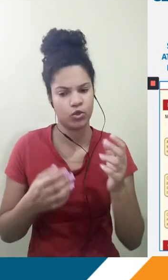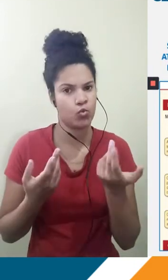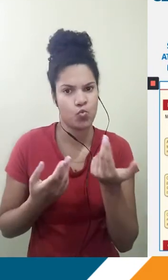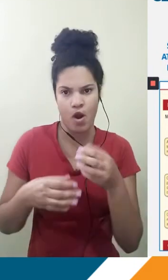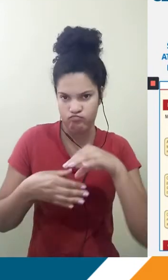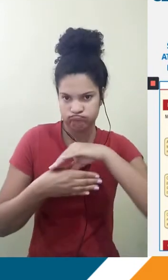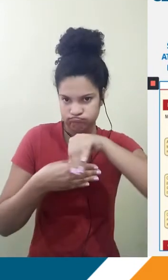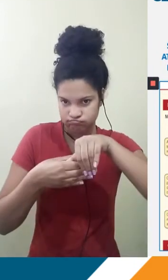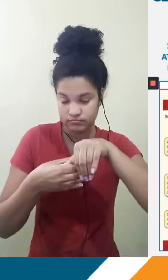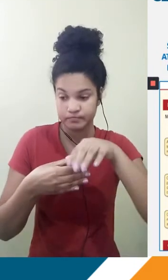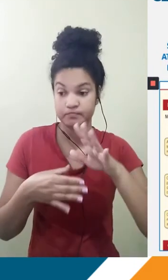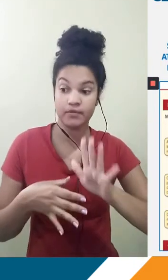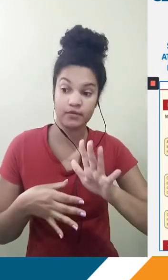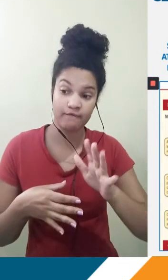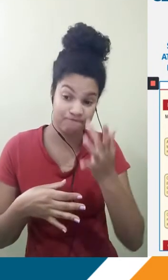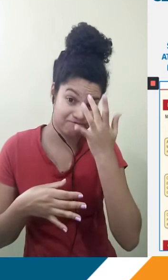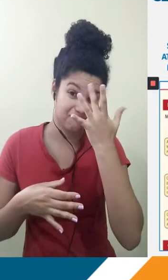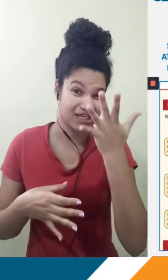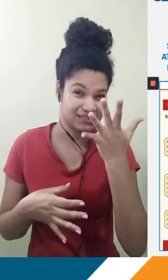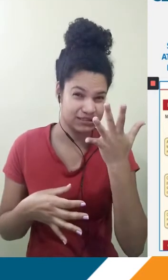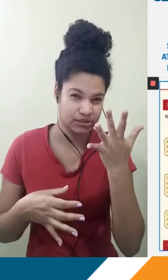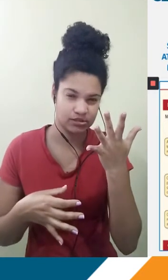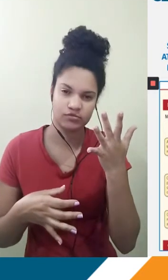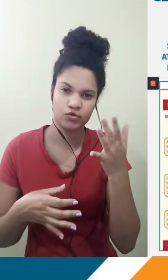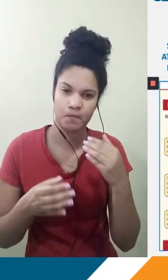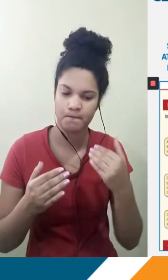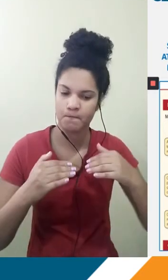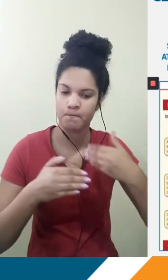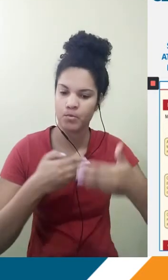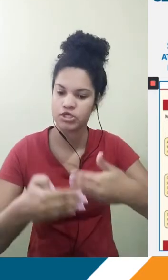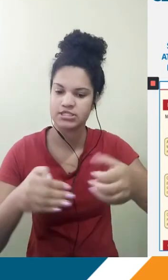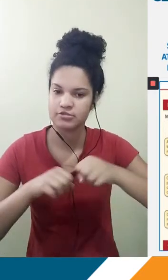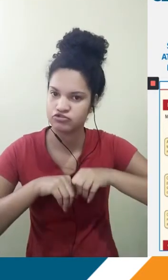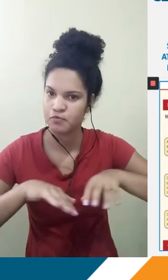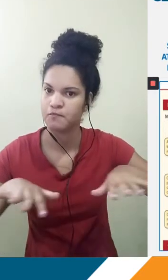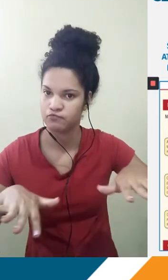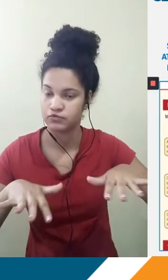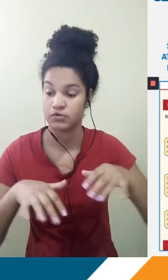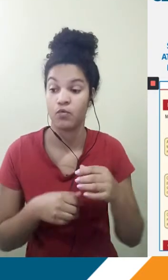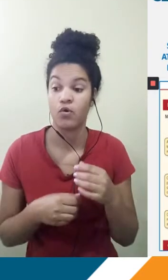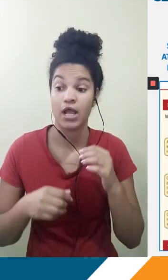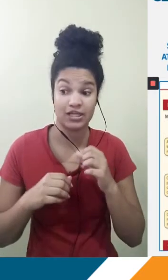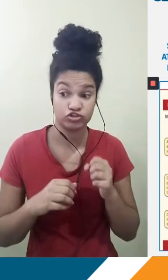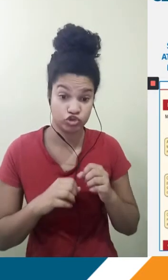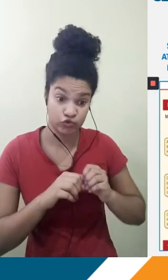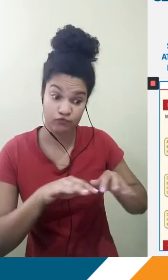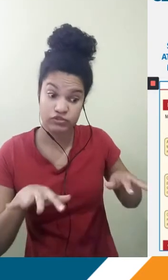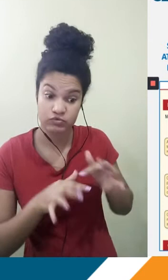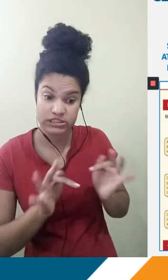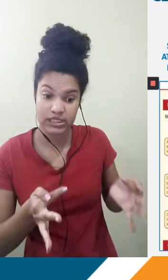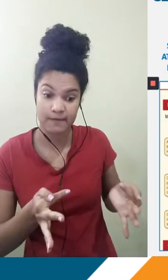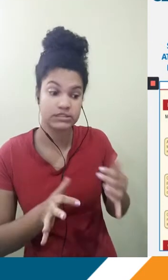difusão na membrana plasmática. A difusão simples pode acontecer quando nós temos a passagem de água para dentro